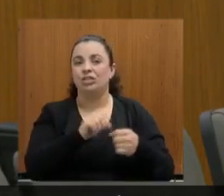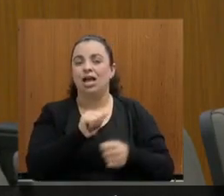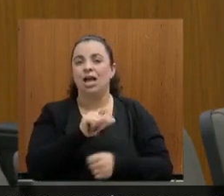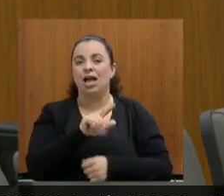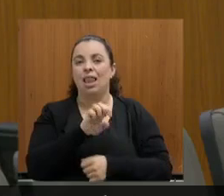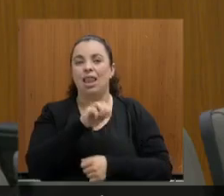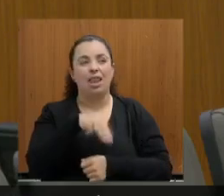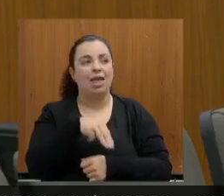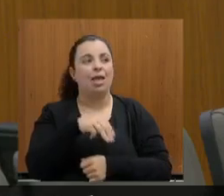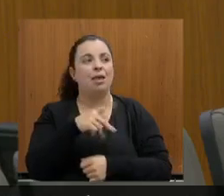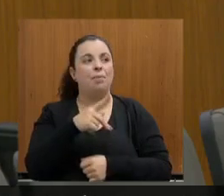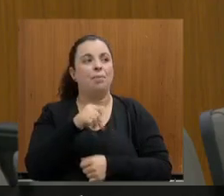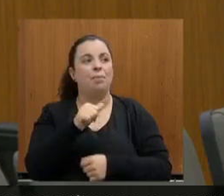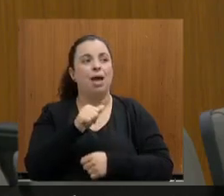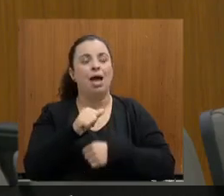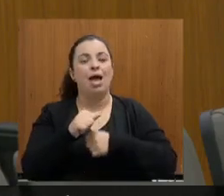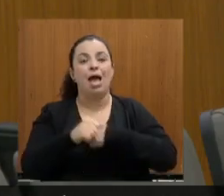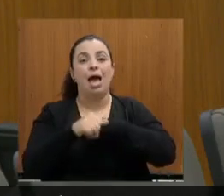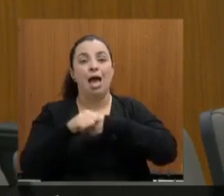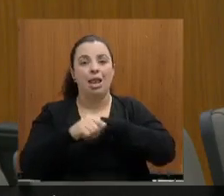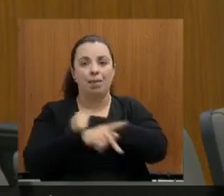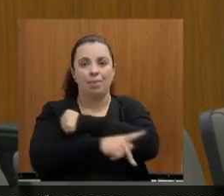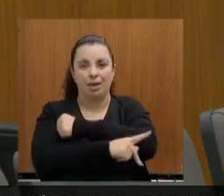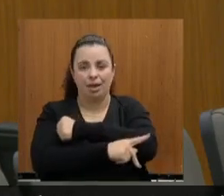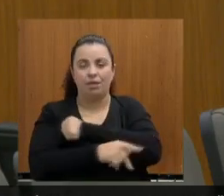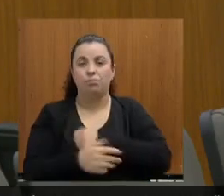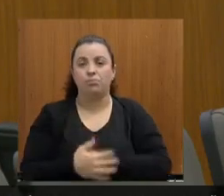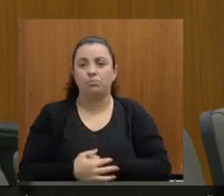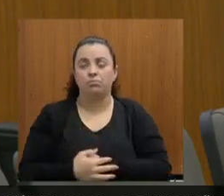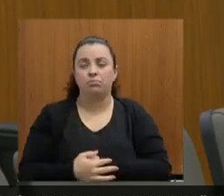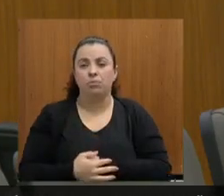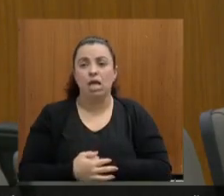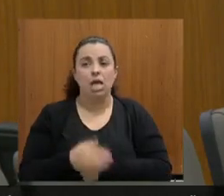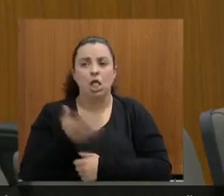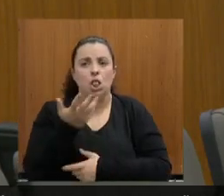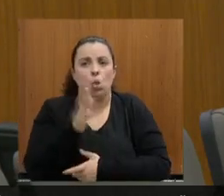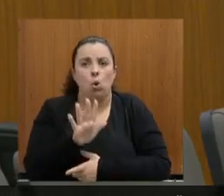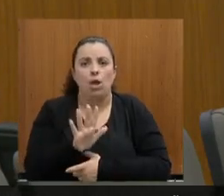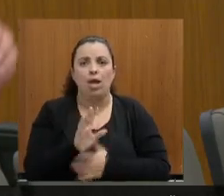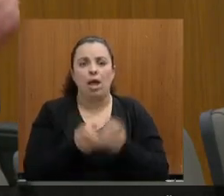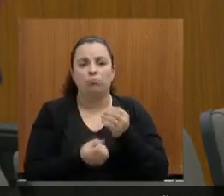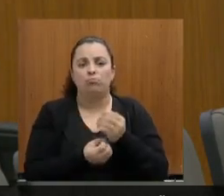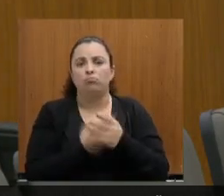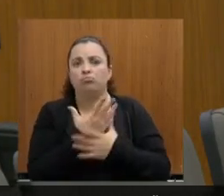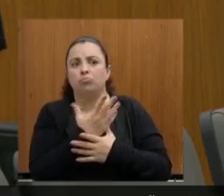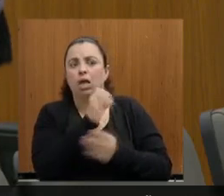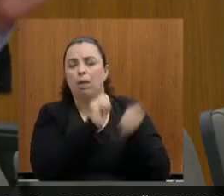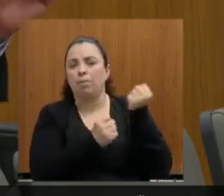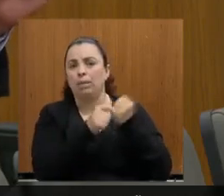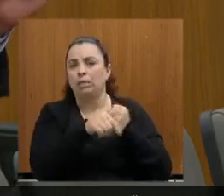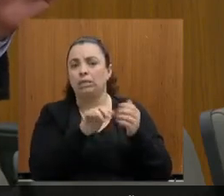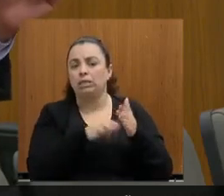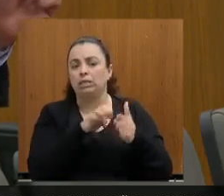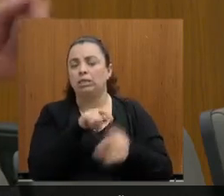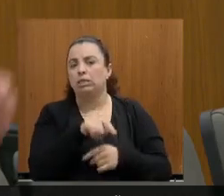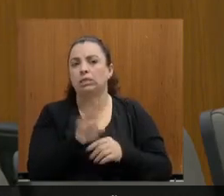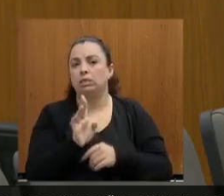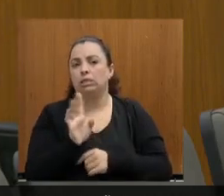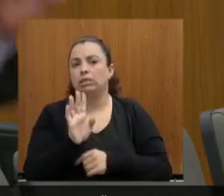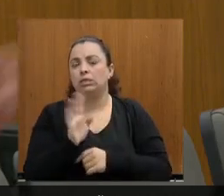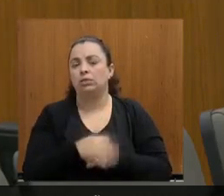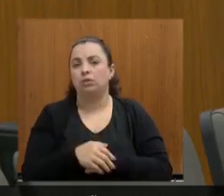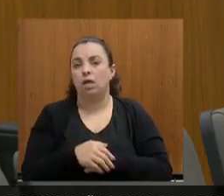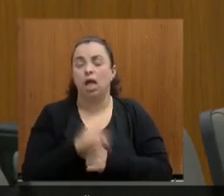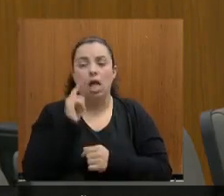porque é só atravessar o rei não precisa de mais nada Você atravessa o rio EA impressionante ver como que o distrito Sapucaia